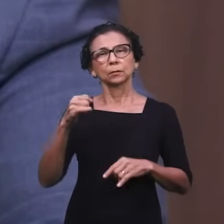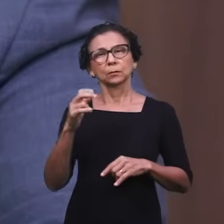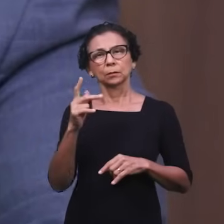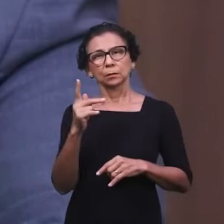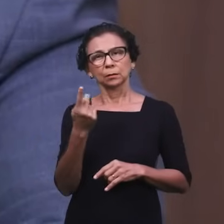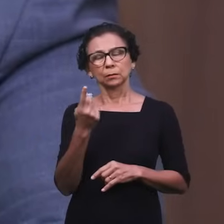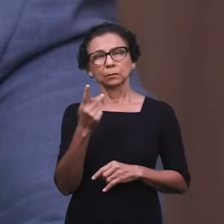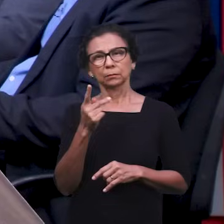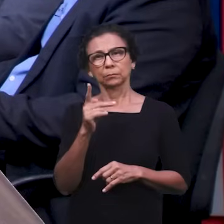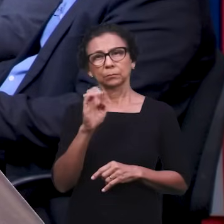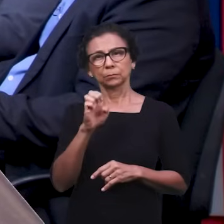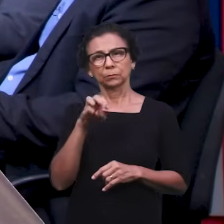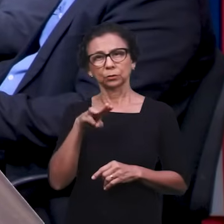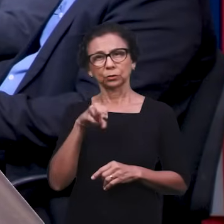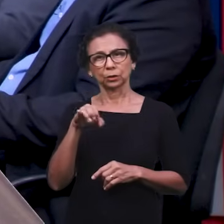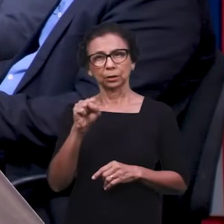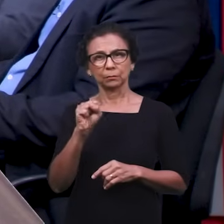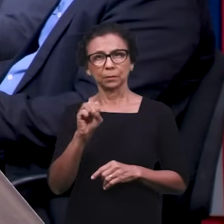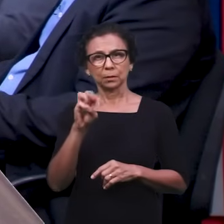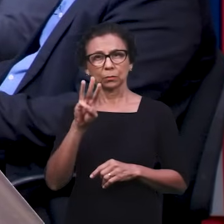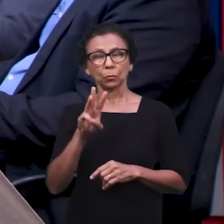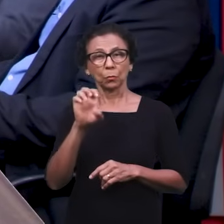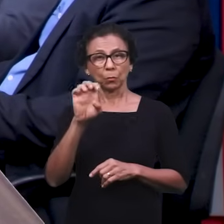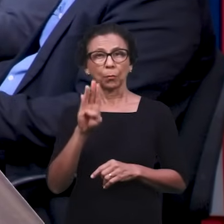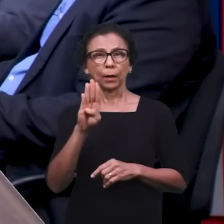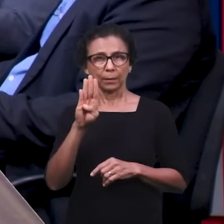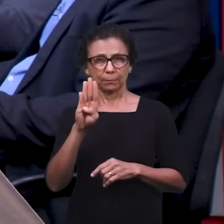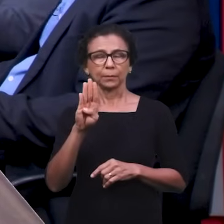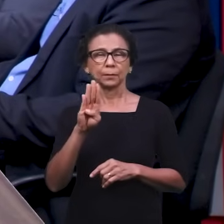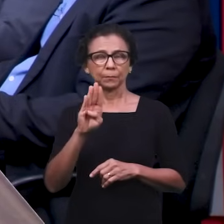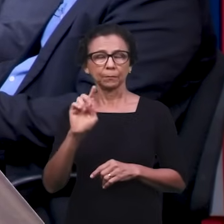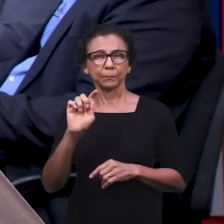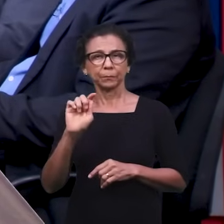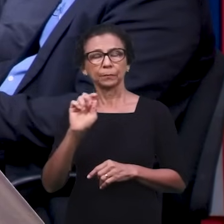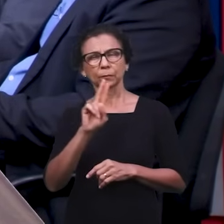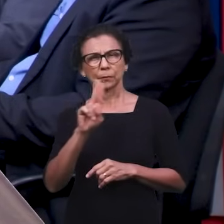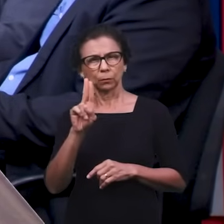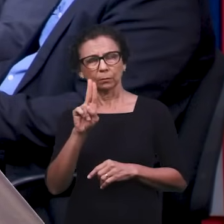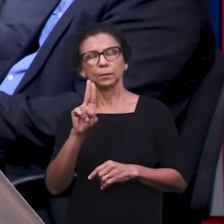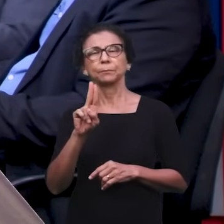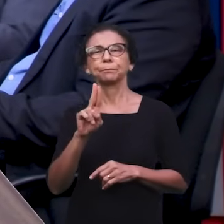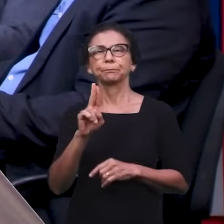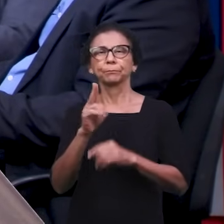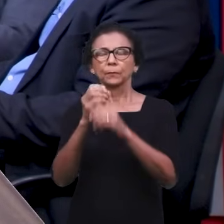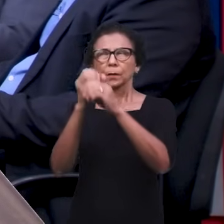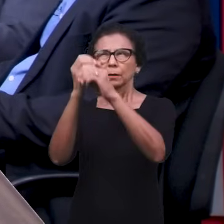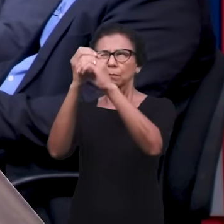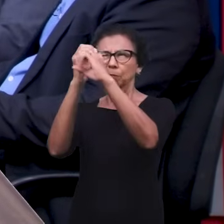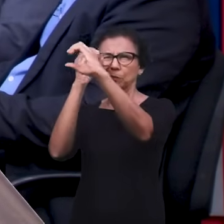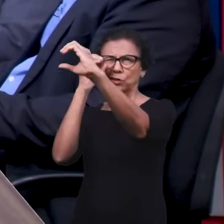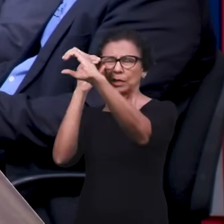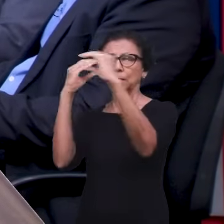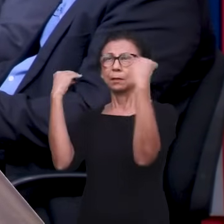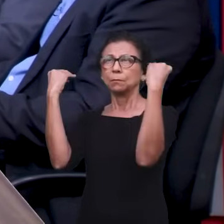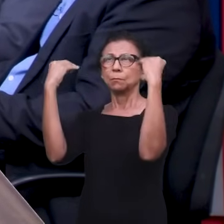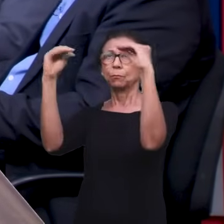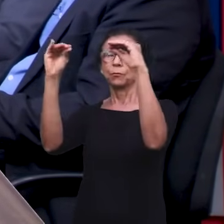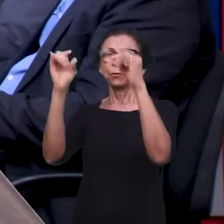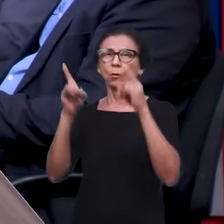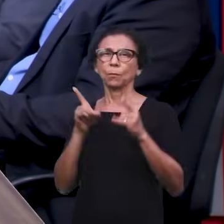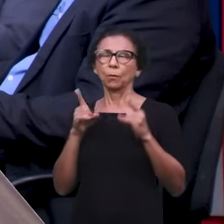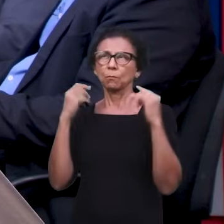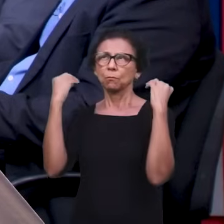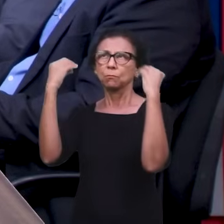mais defasado ali e vai buscar essa informação, até uma informação que às vezes vai estar desatualizada.